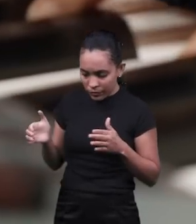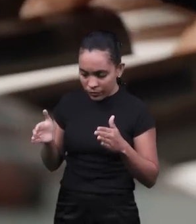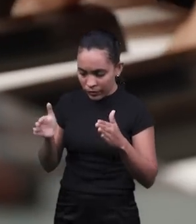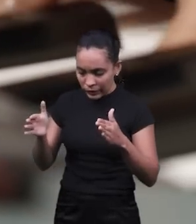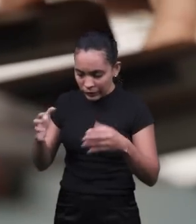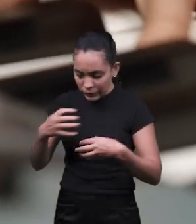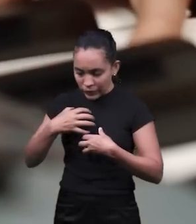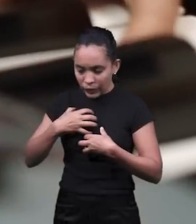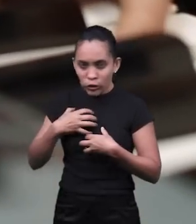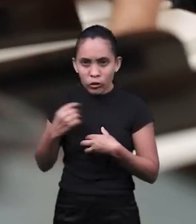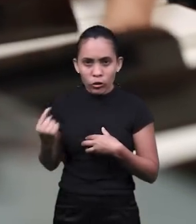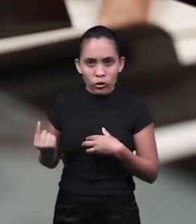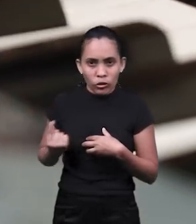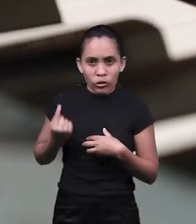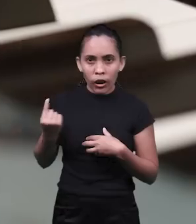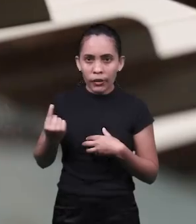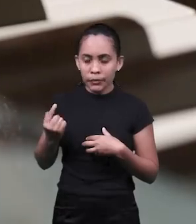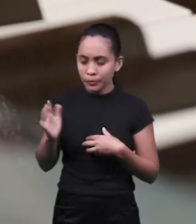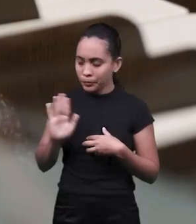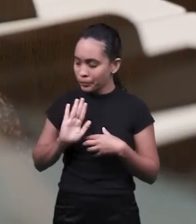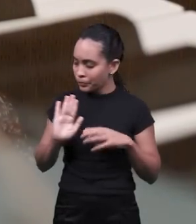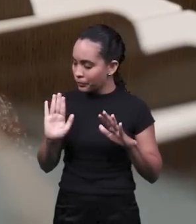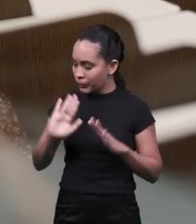ficar sozinho,